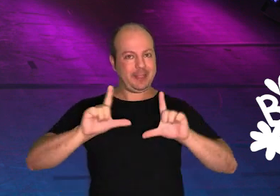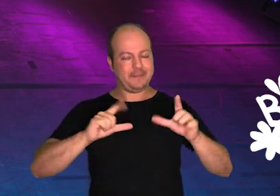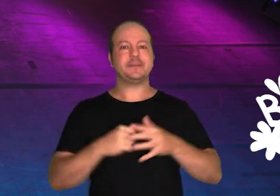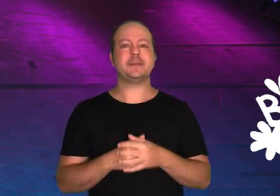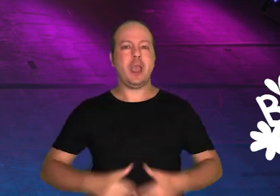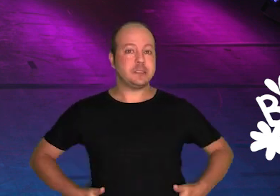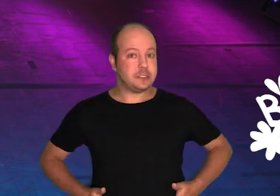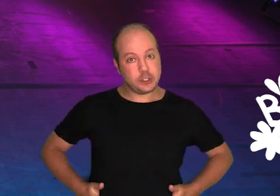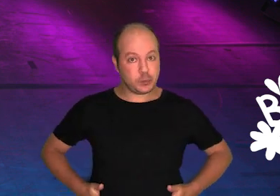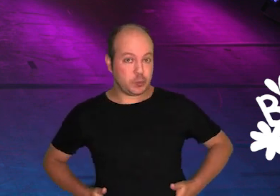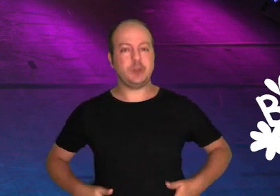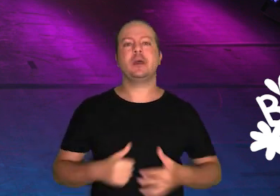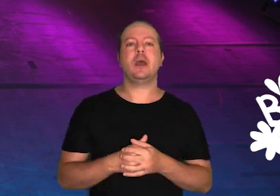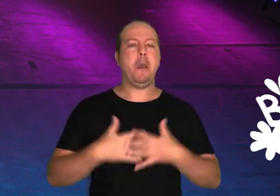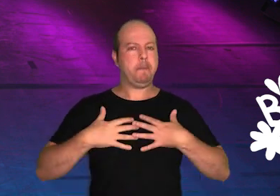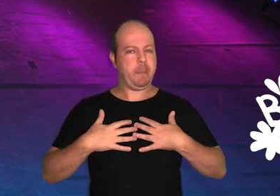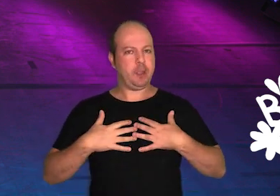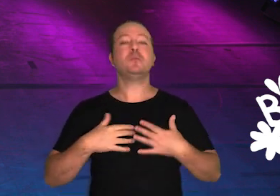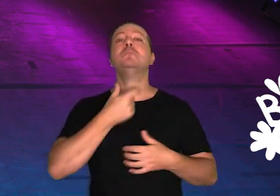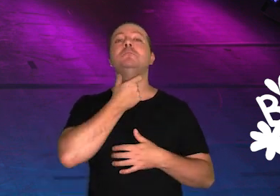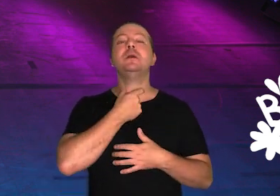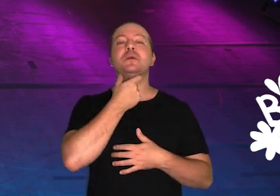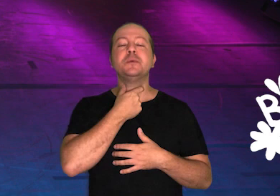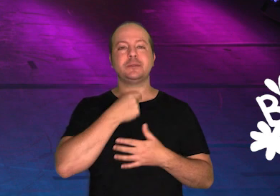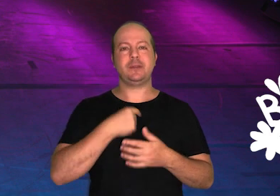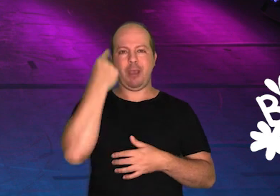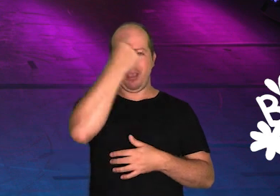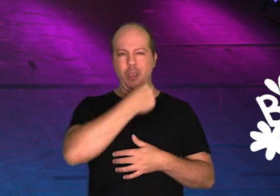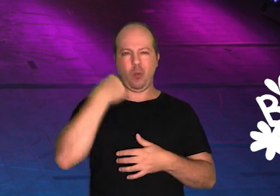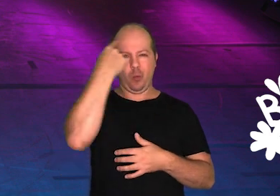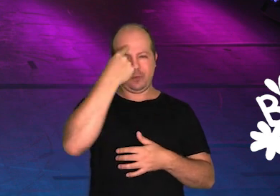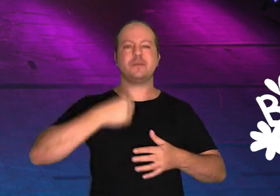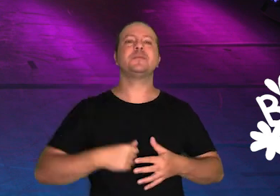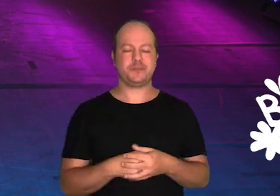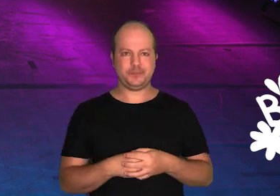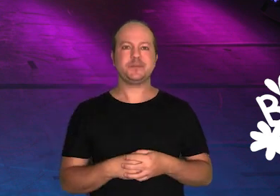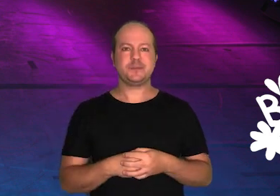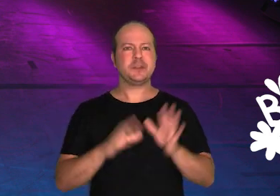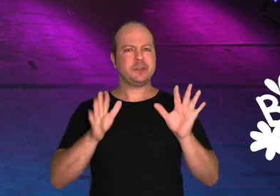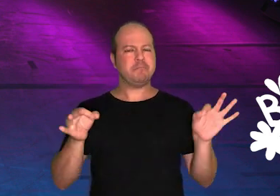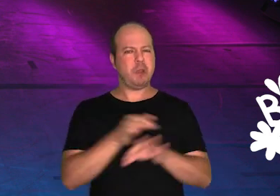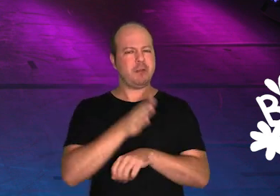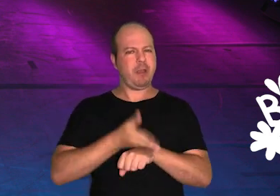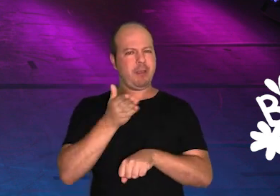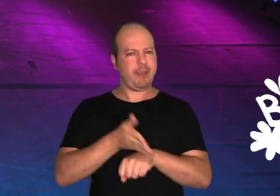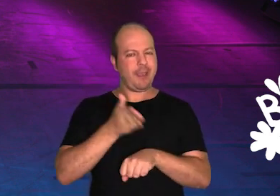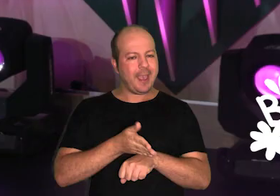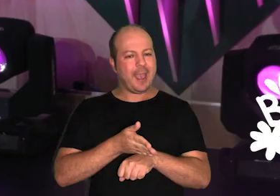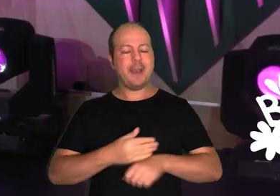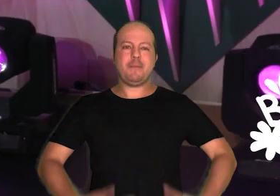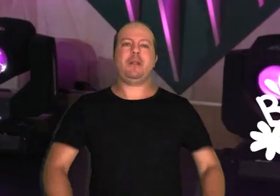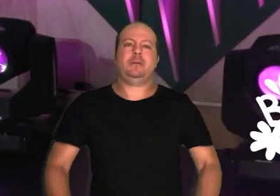a cintura, os peitos, o pescoço e o rosto. Com isso tudo aquecido, a gente balança